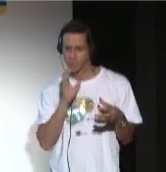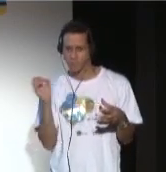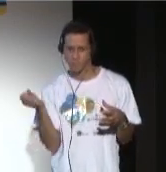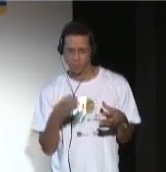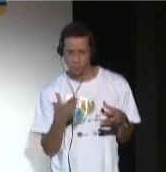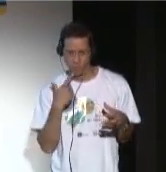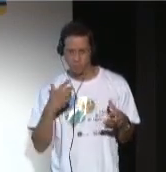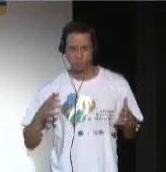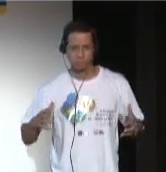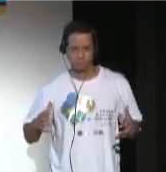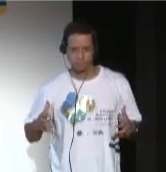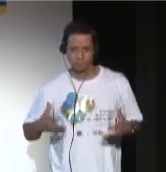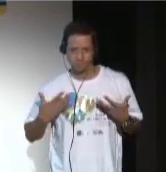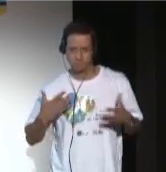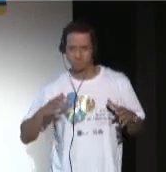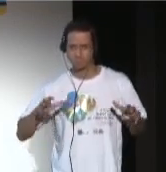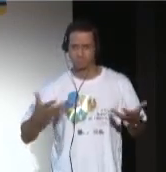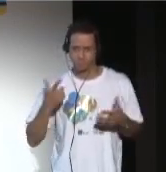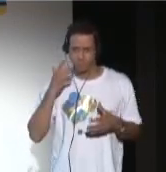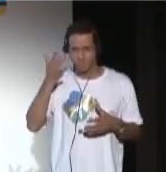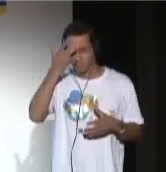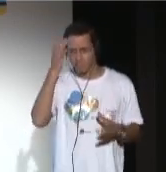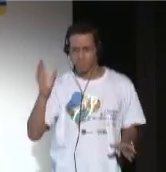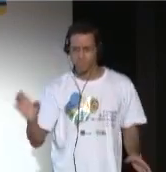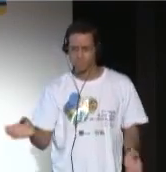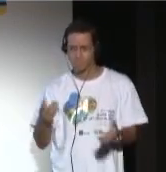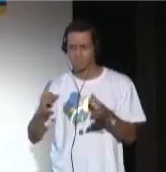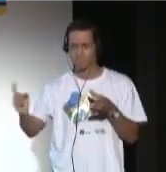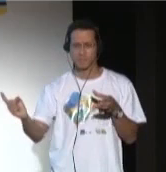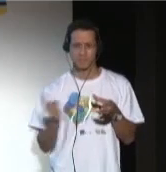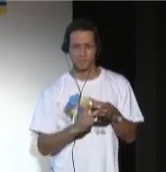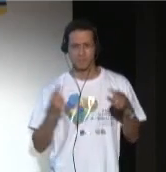se motivar, engajar aquela pessoa.